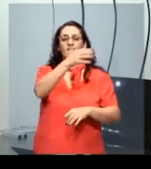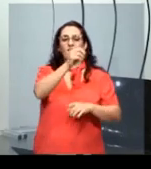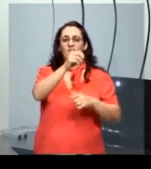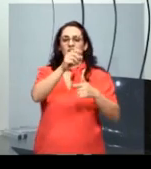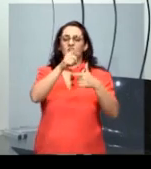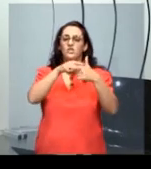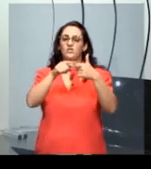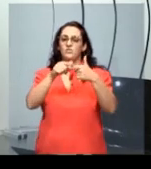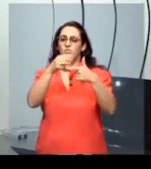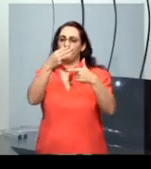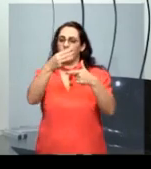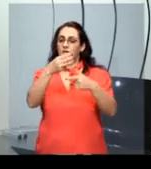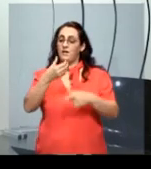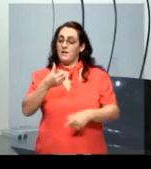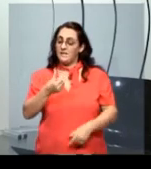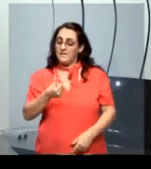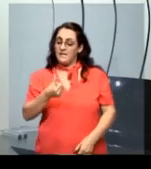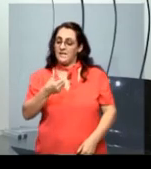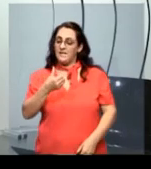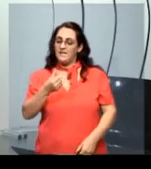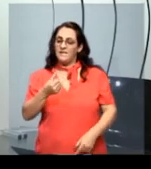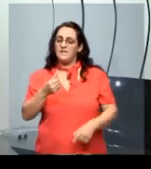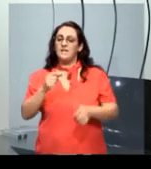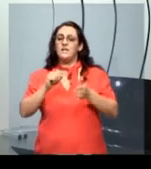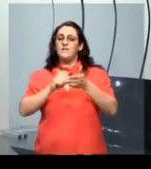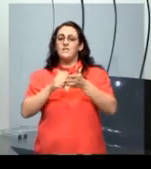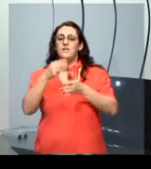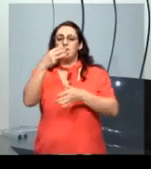3, 18.